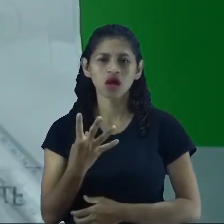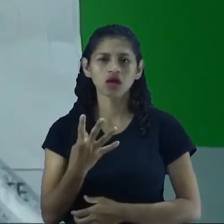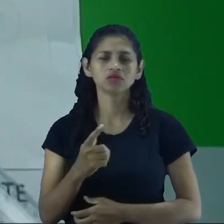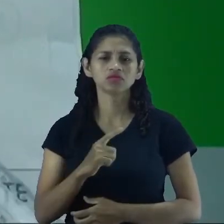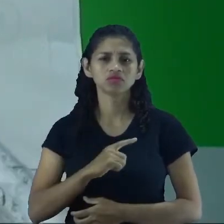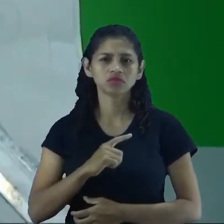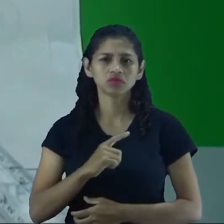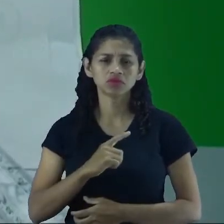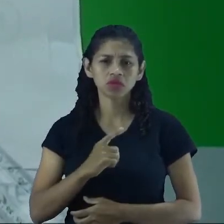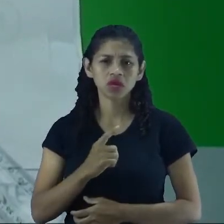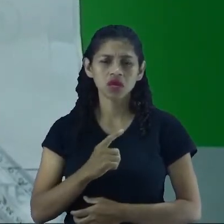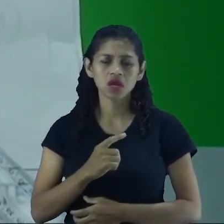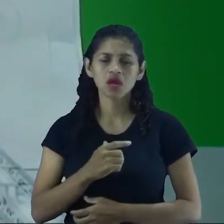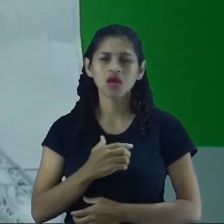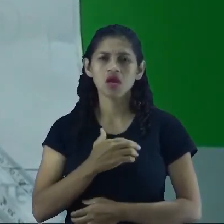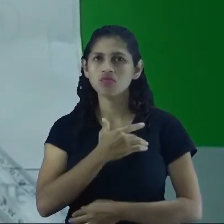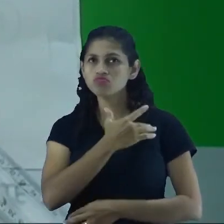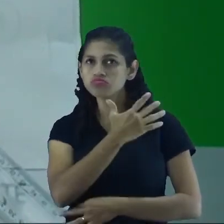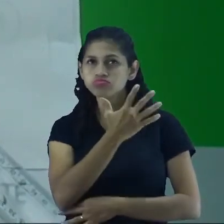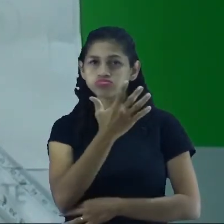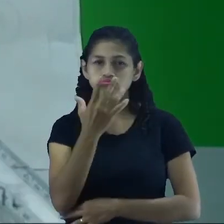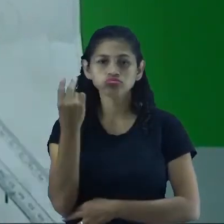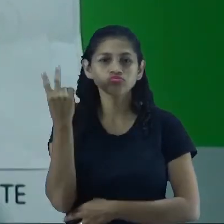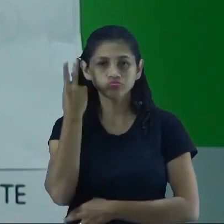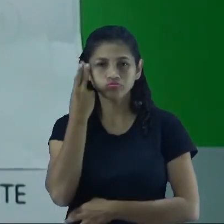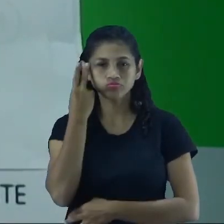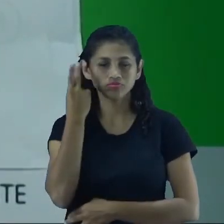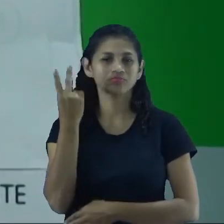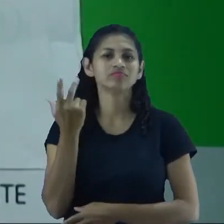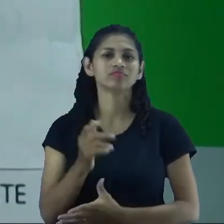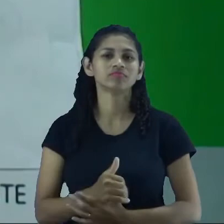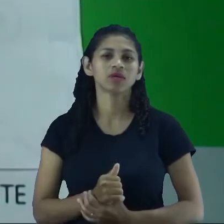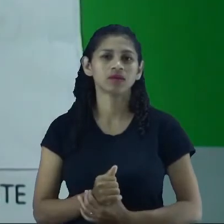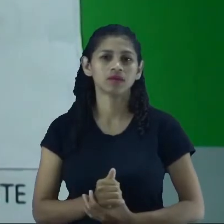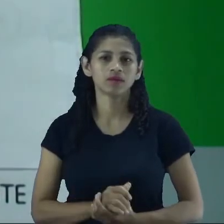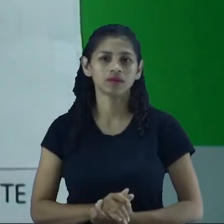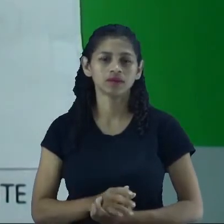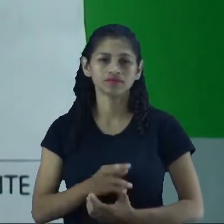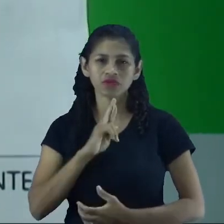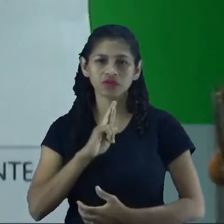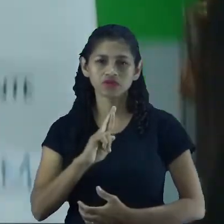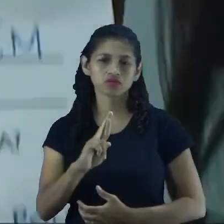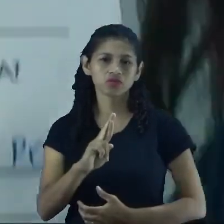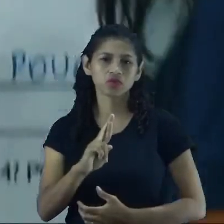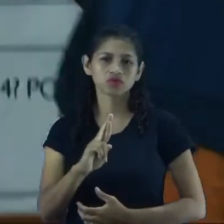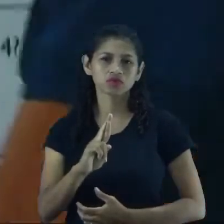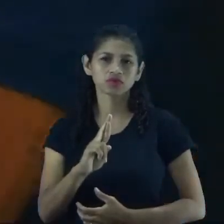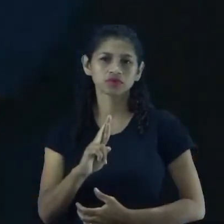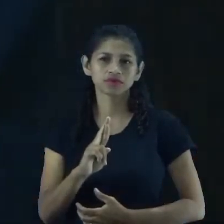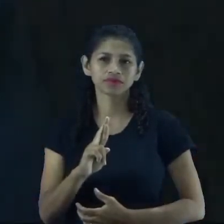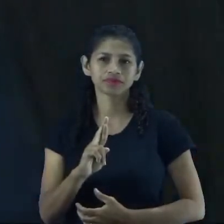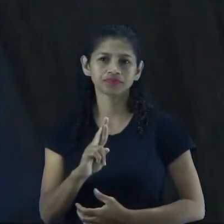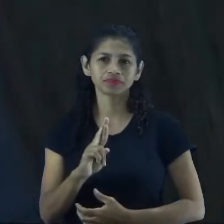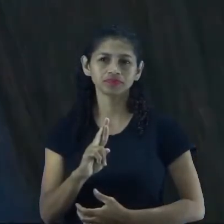coisa natural ainda preservada, certo? Então a resposta é a imagem